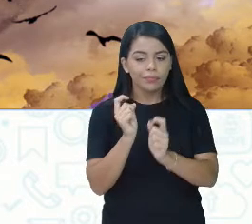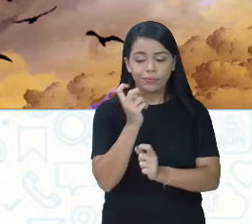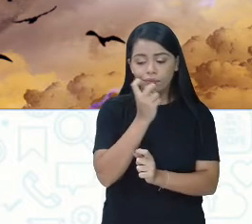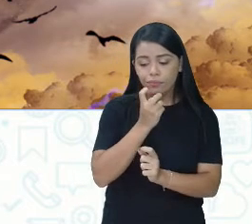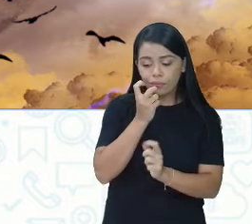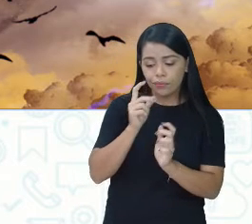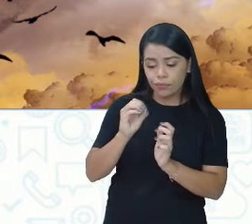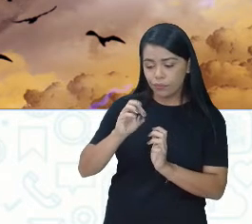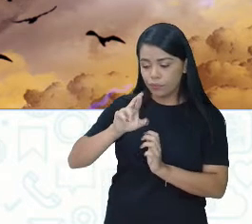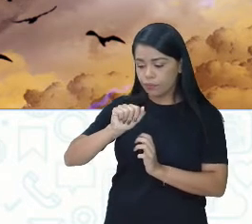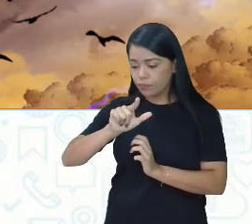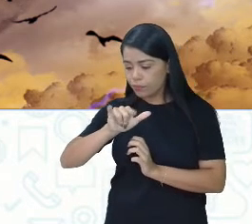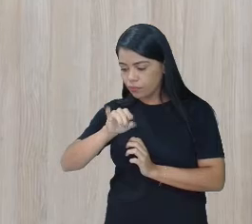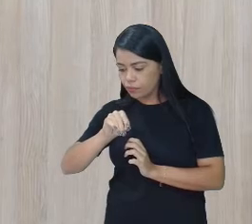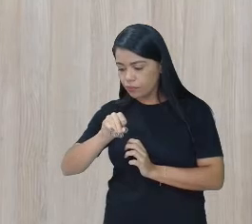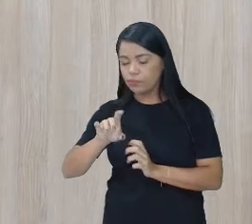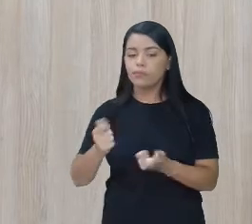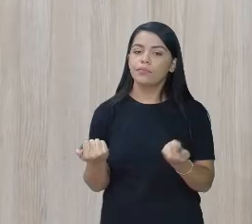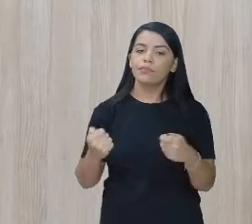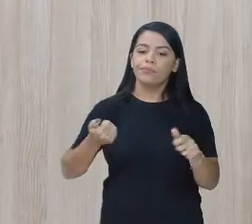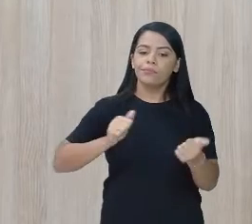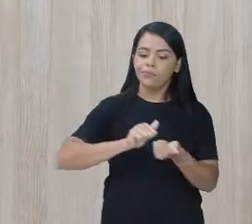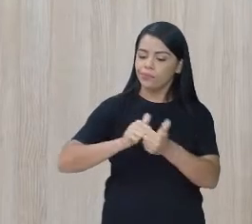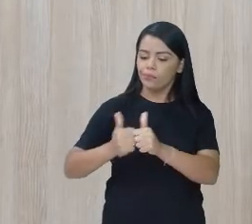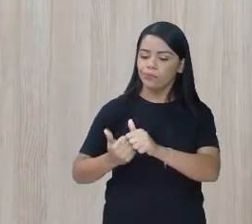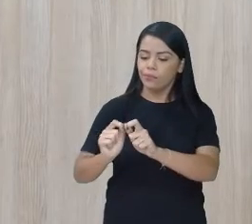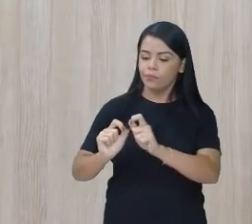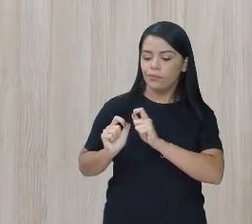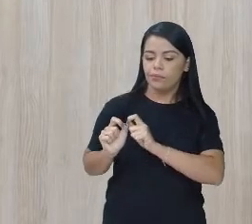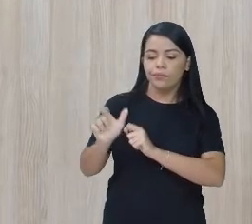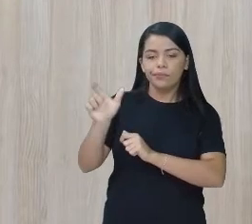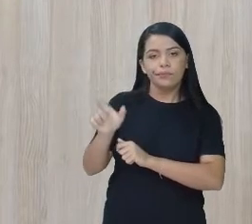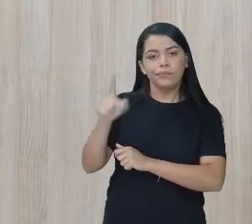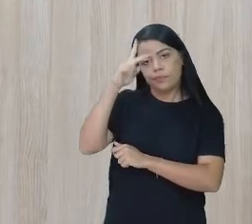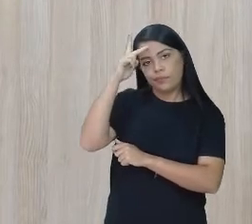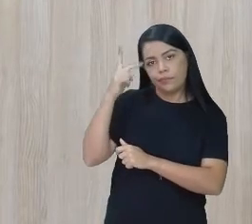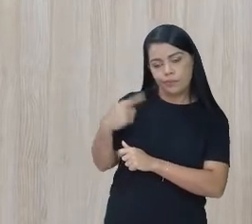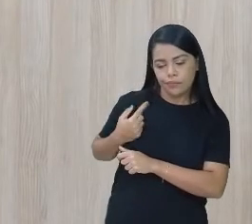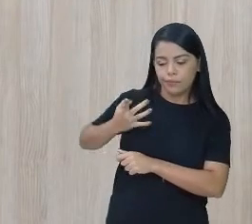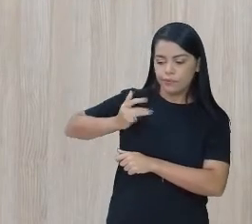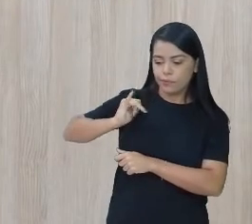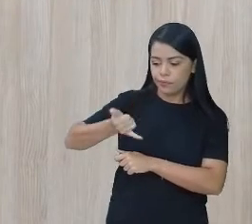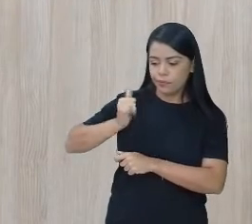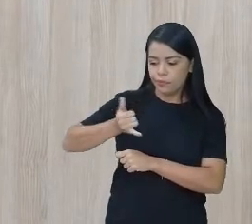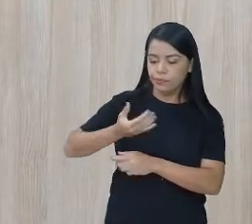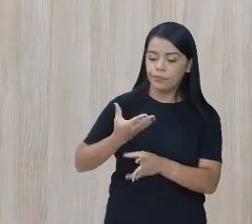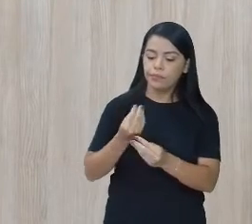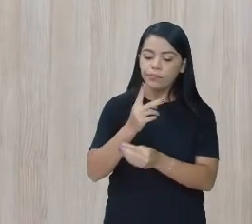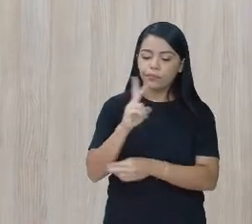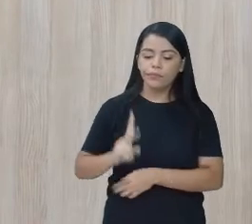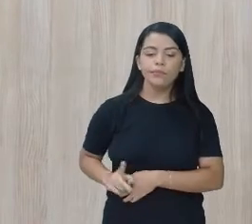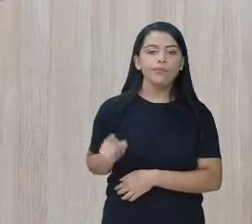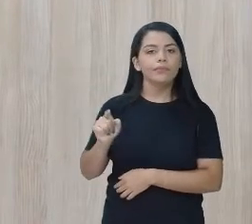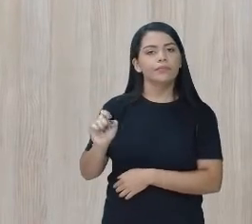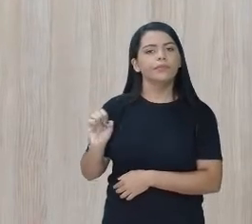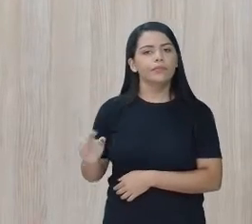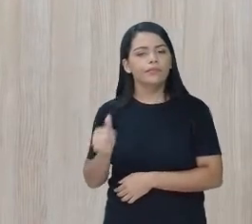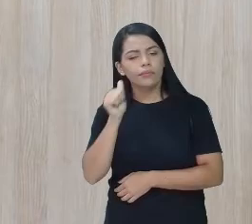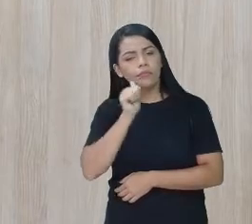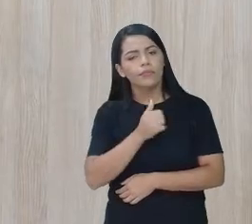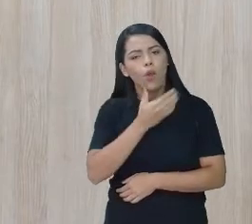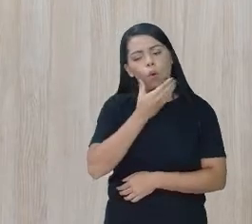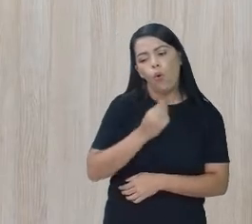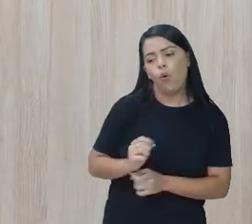ela pede uma certa adequação daquele que conta a história. Então, muitas vezes ele ou ela,